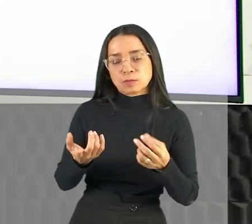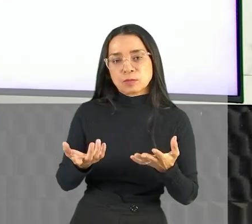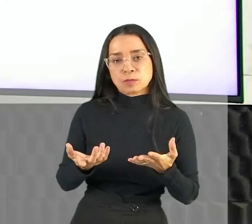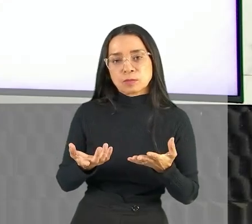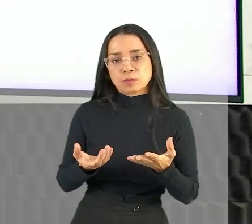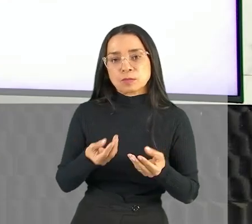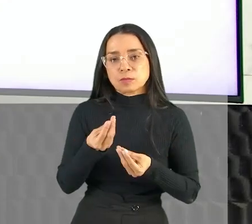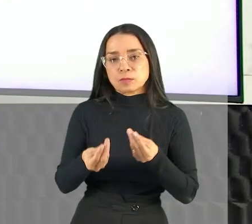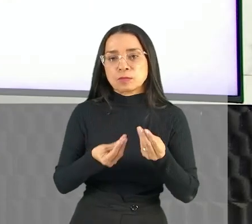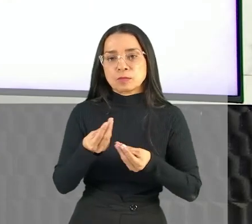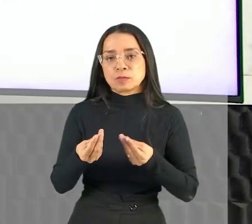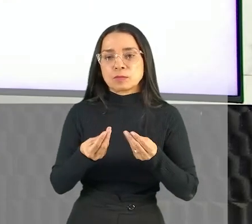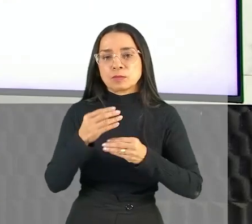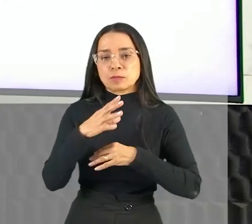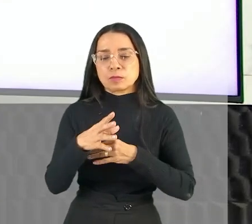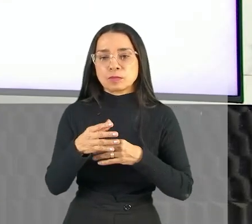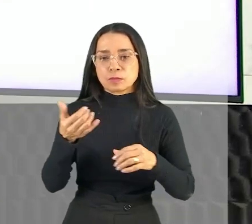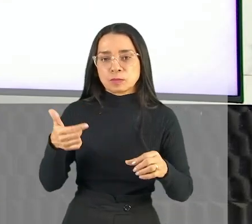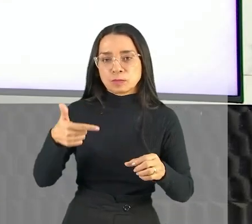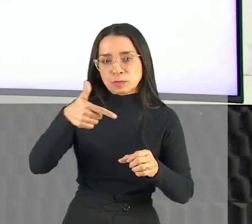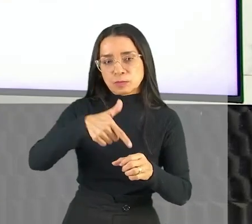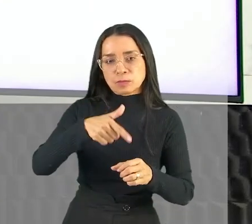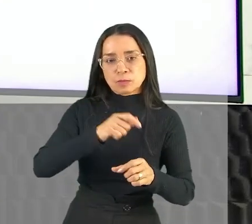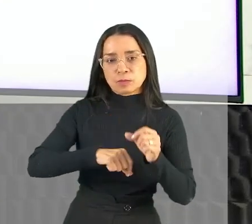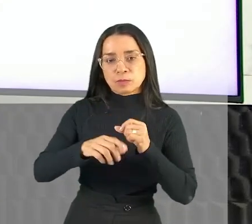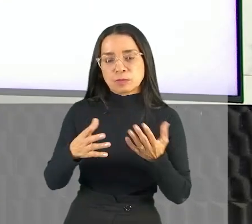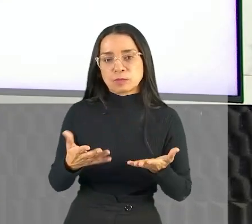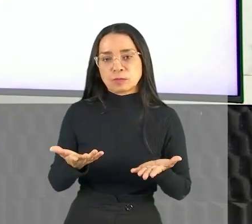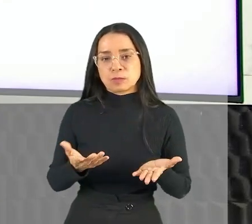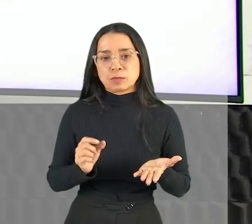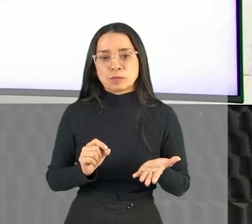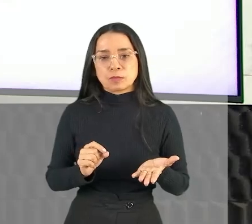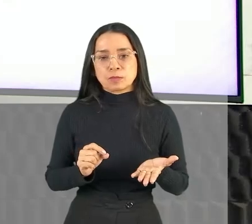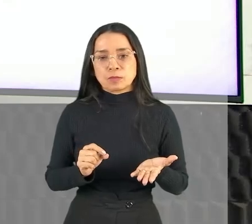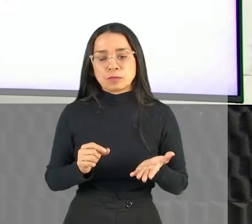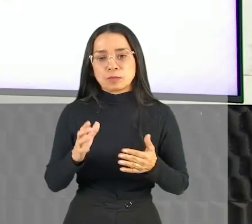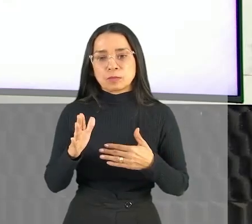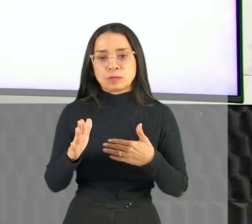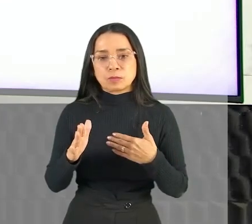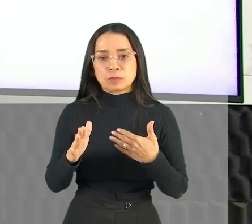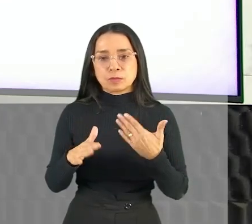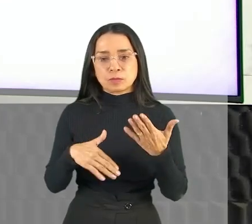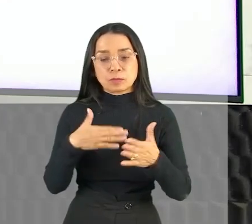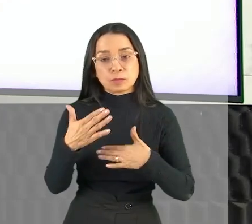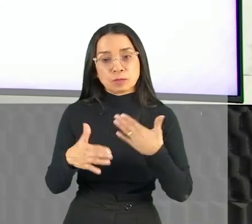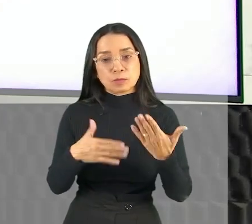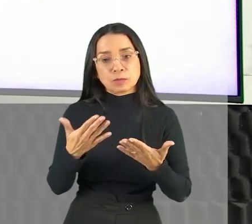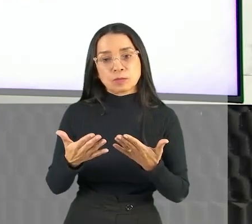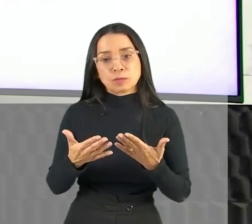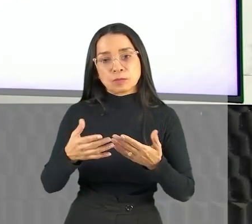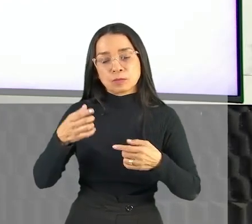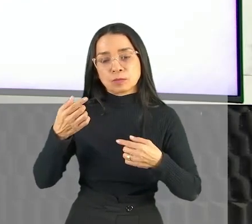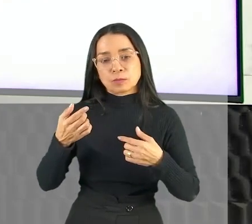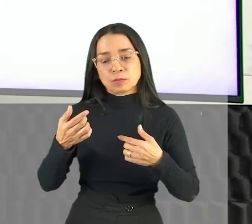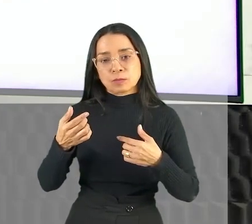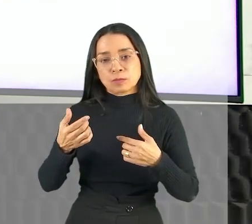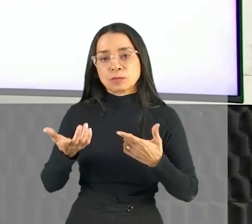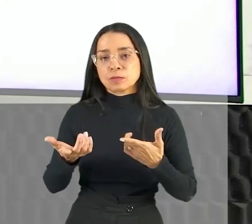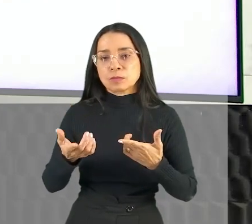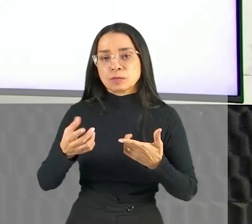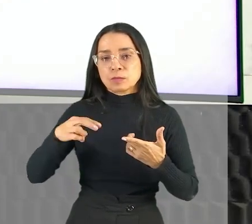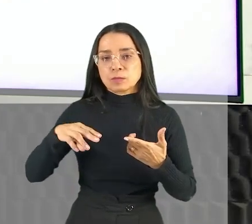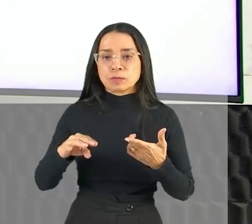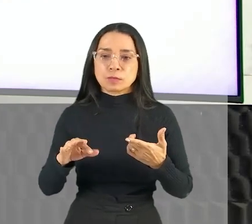processo metabólico associado à expressão combustíveis ambientais o processo metabólico